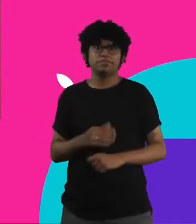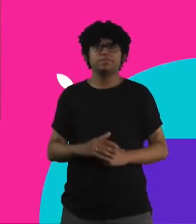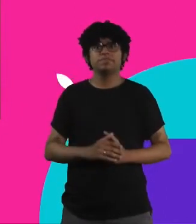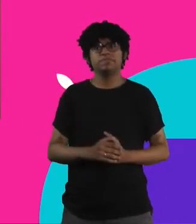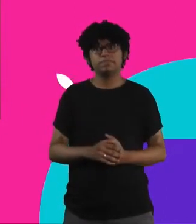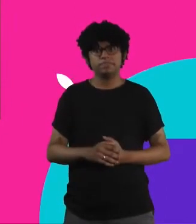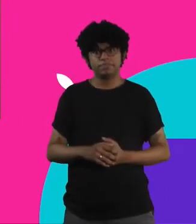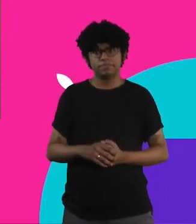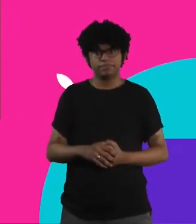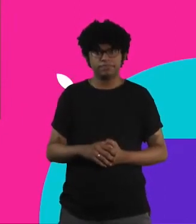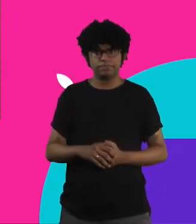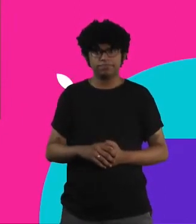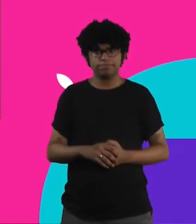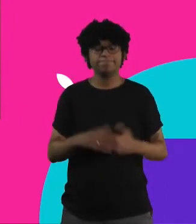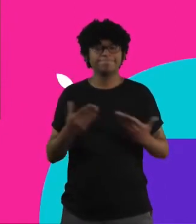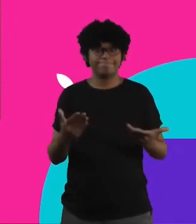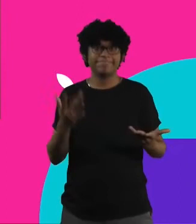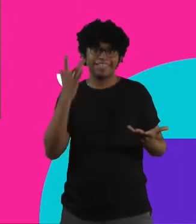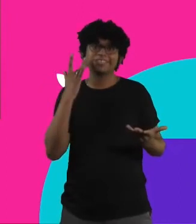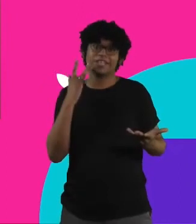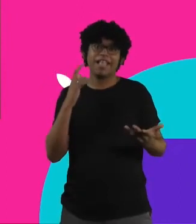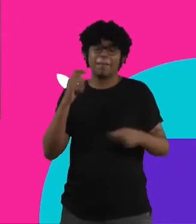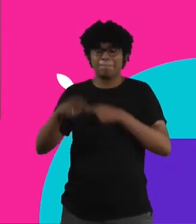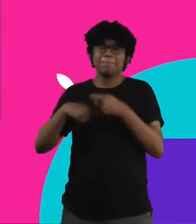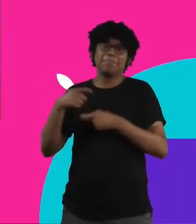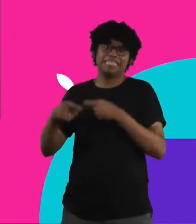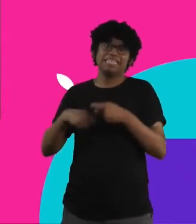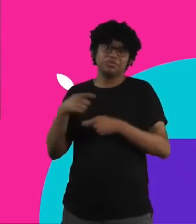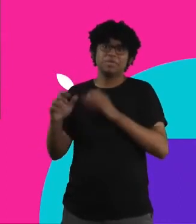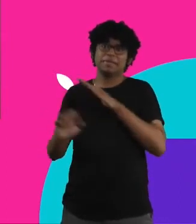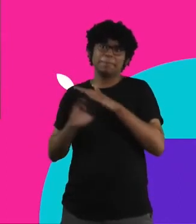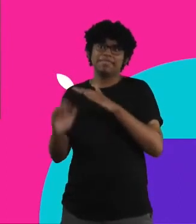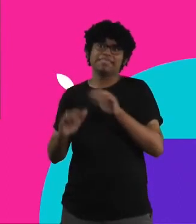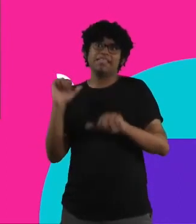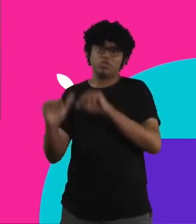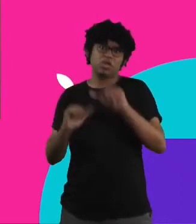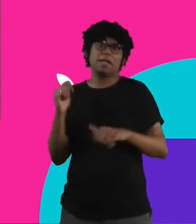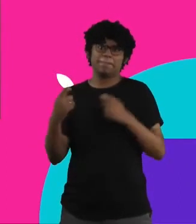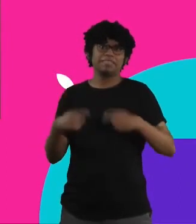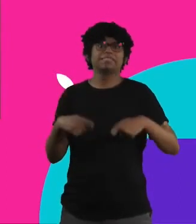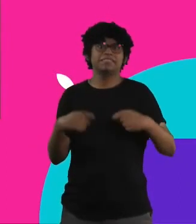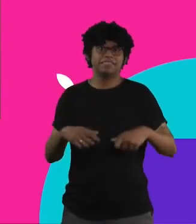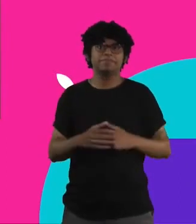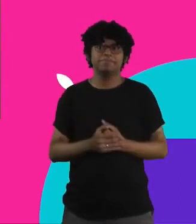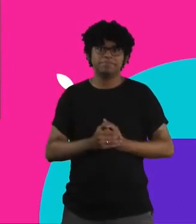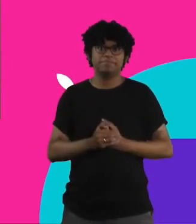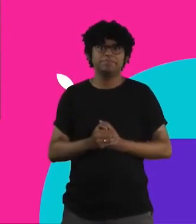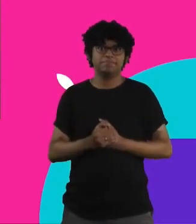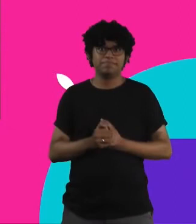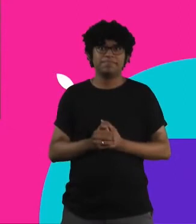Olha, eu acho que a indústria precisa mudar. A gente é meio